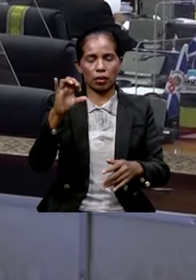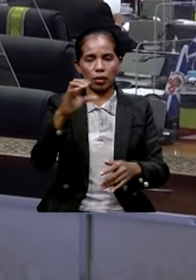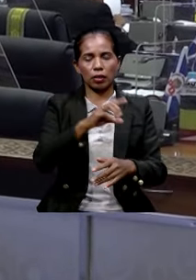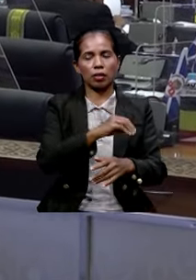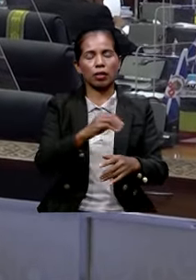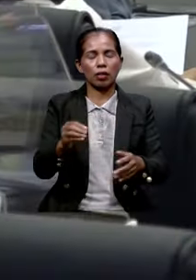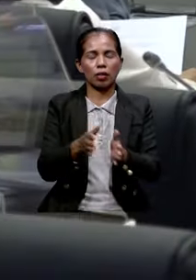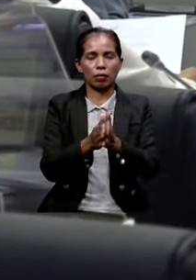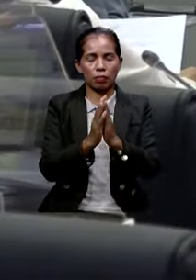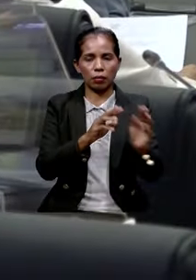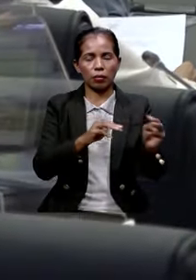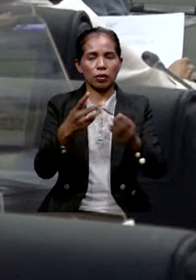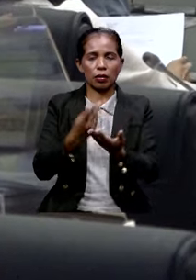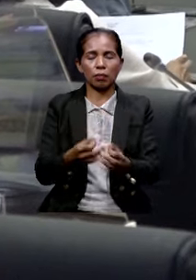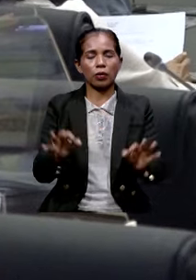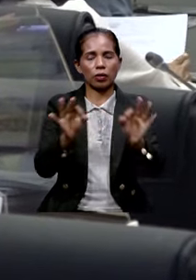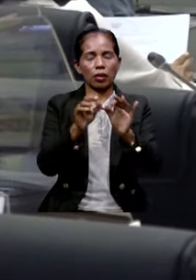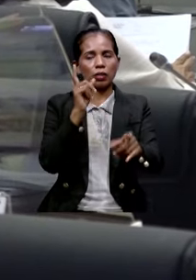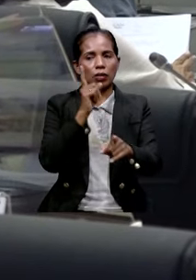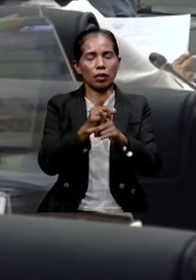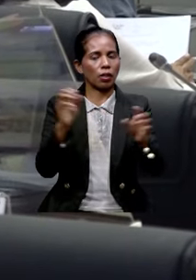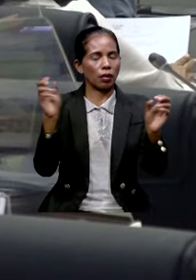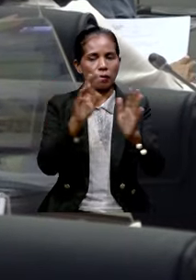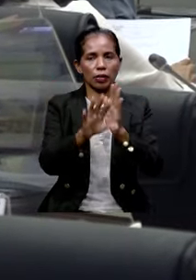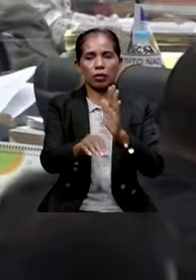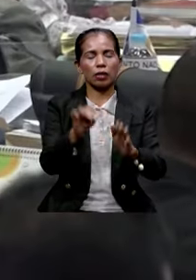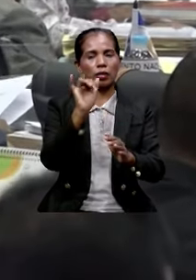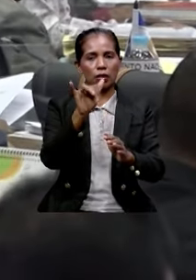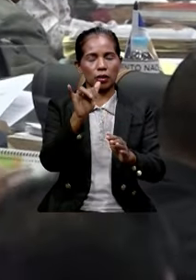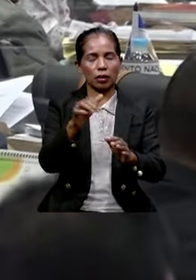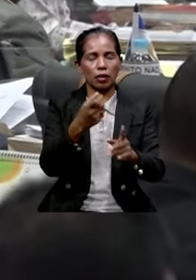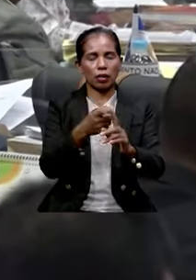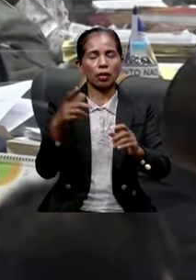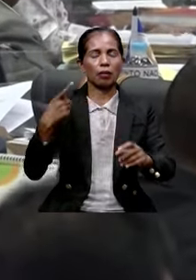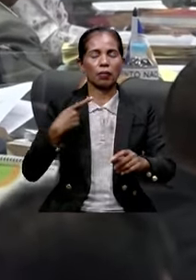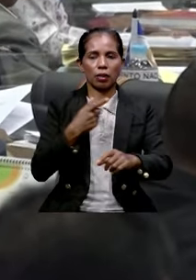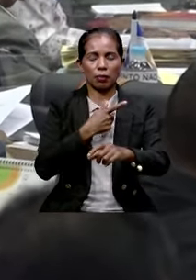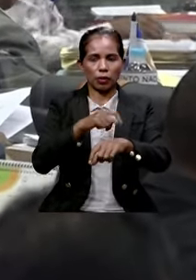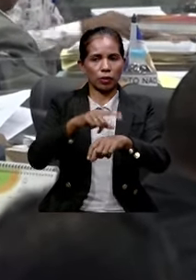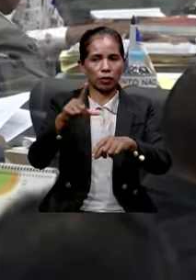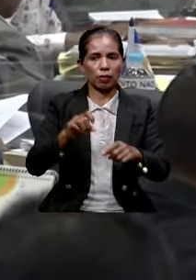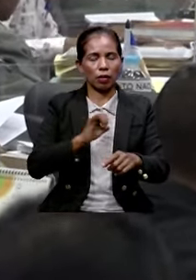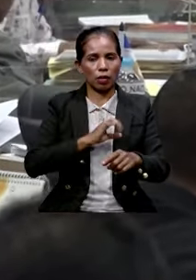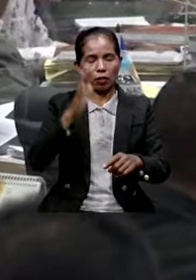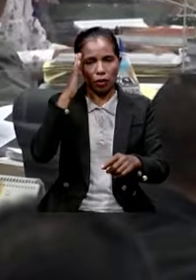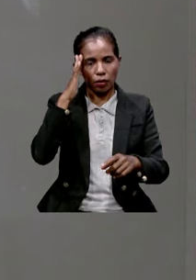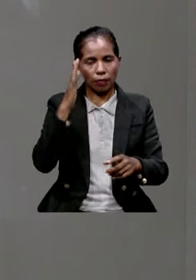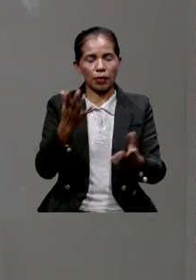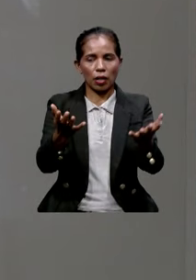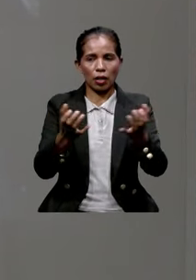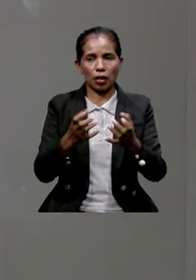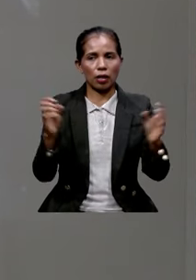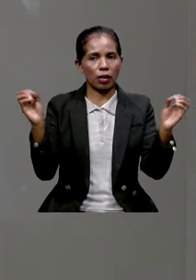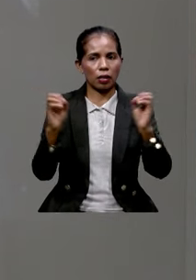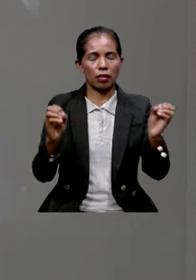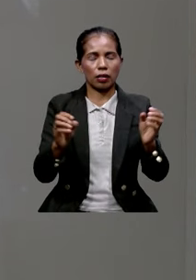pedidu alterasa une importante tebes nune la persija hetan konsensu entre bangkada ia parlamento nasional. Hau hanoi kata hakara kala koi